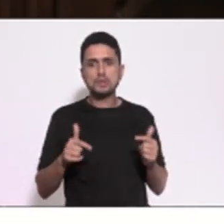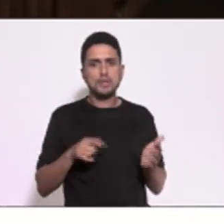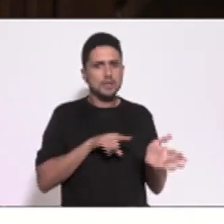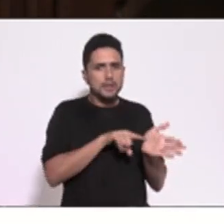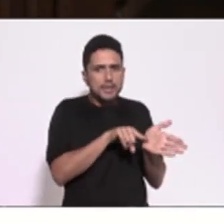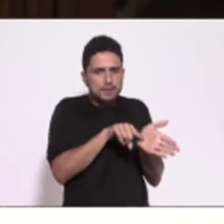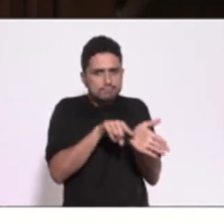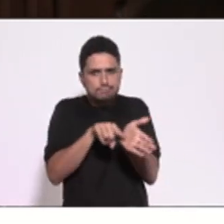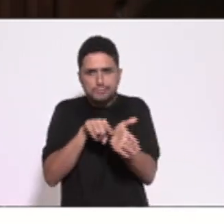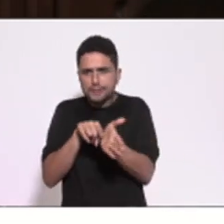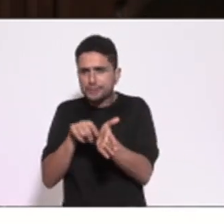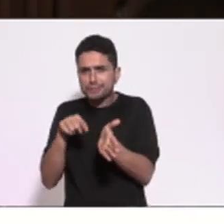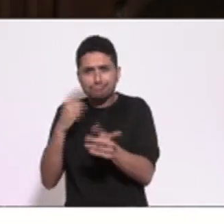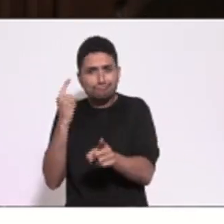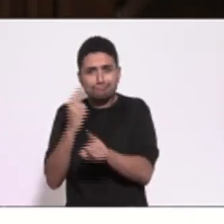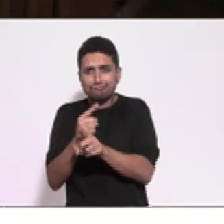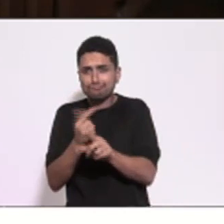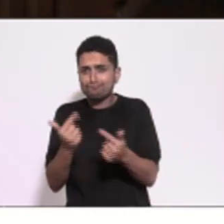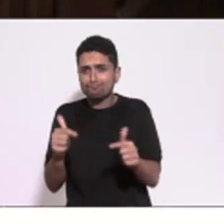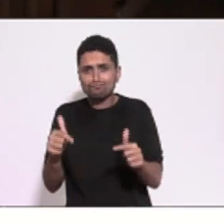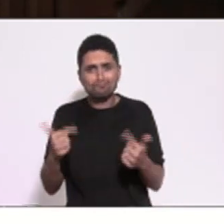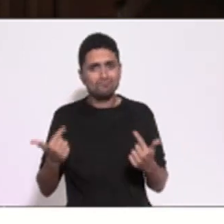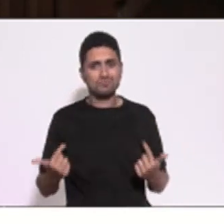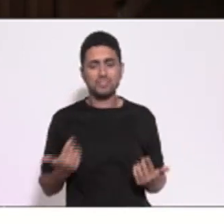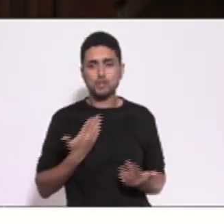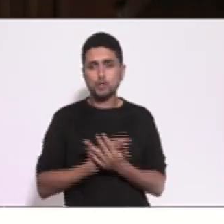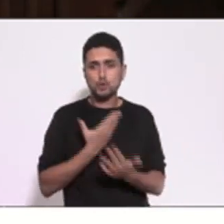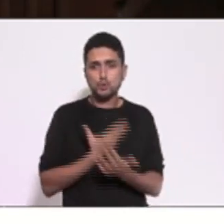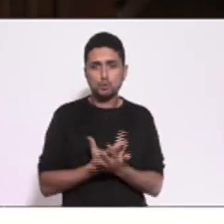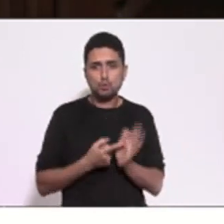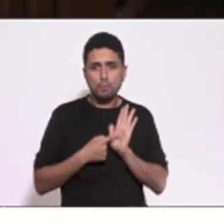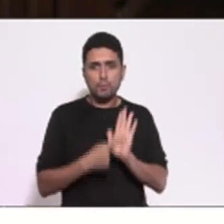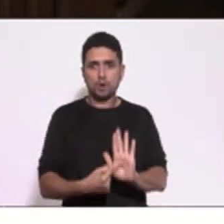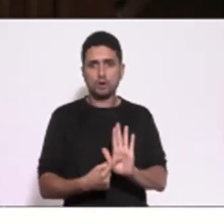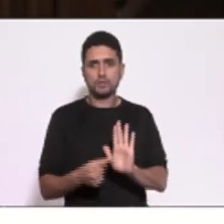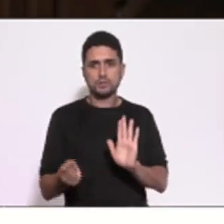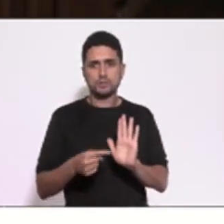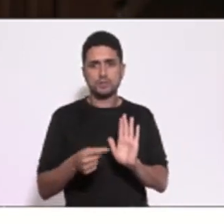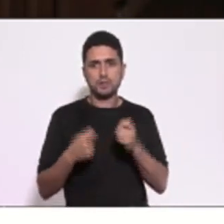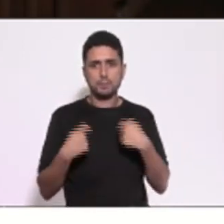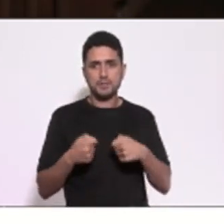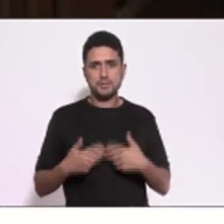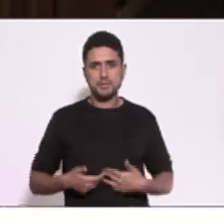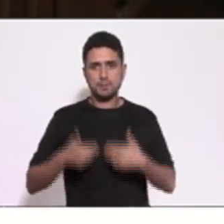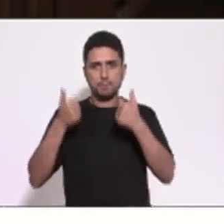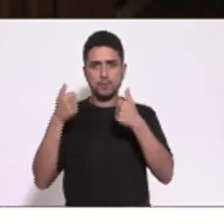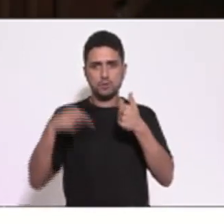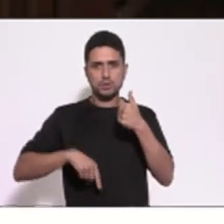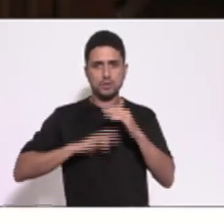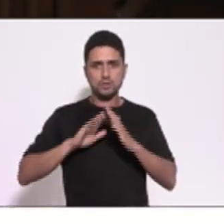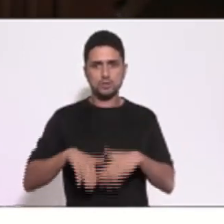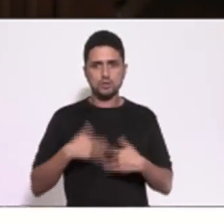de, digamos, estudos que mostrem que o que precisa para melhorar a